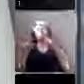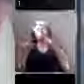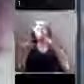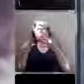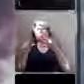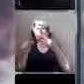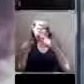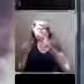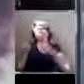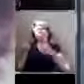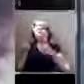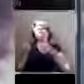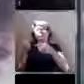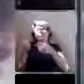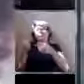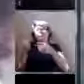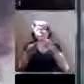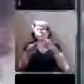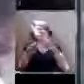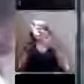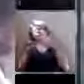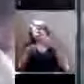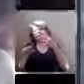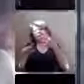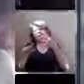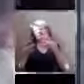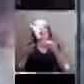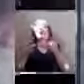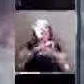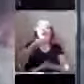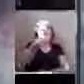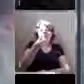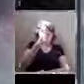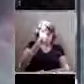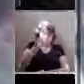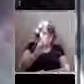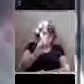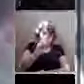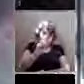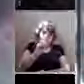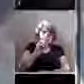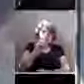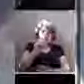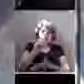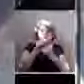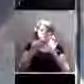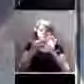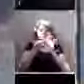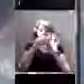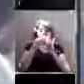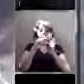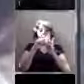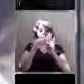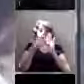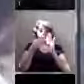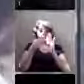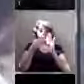meio... outra coisa. Na 60, quando você, no segundo parágrafo, na